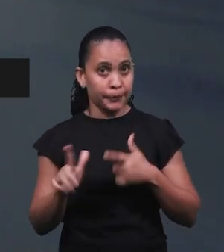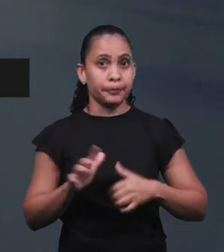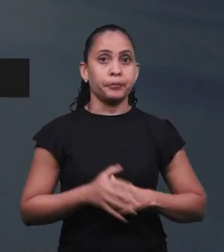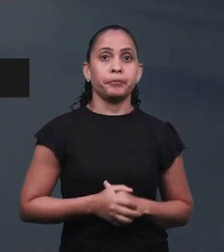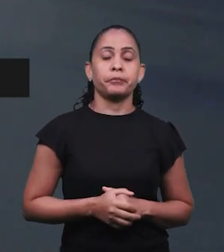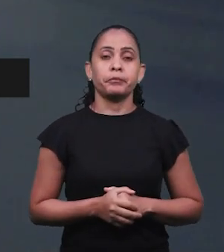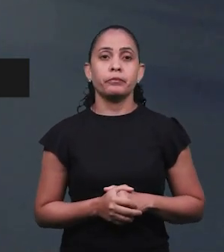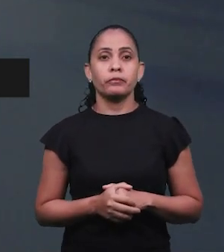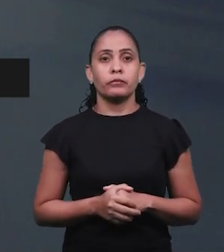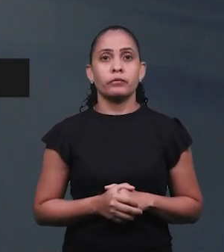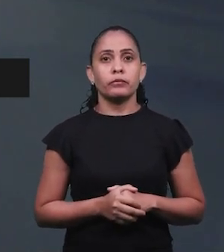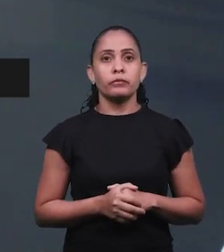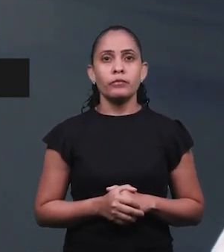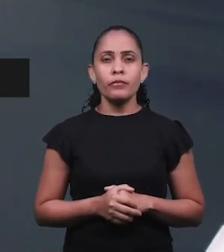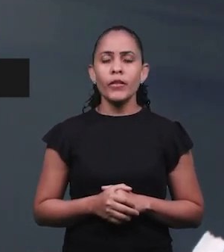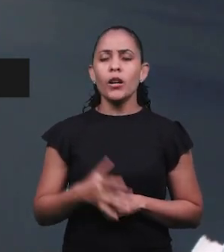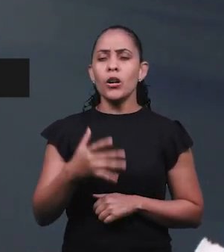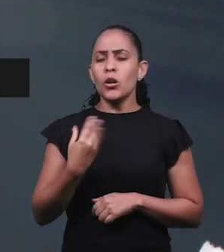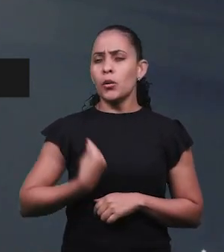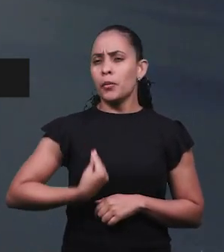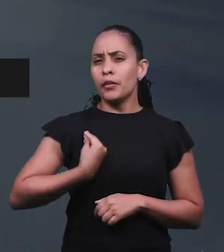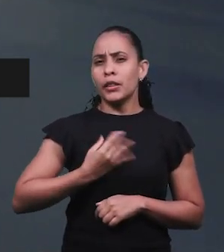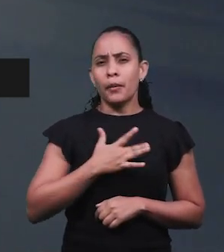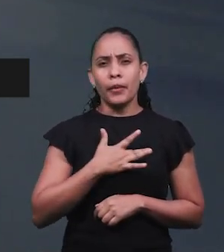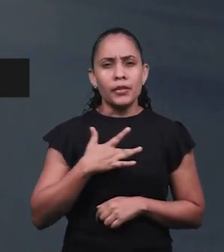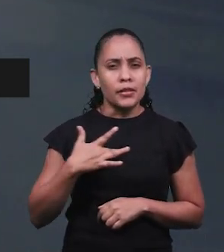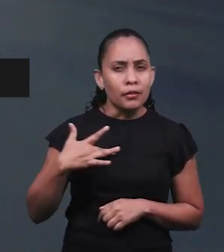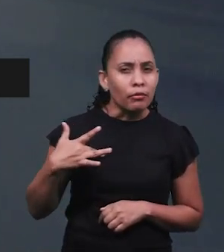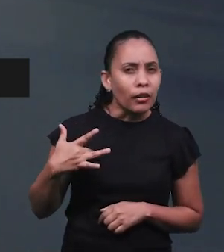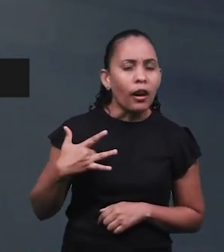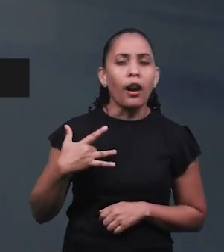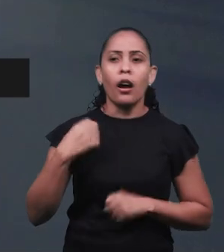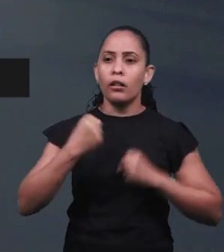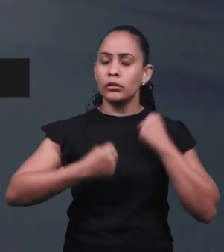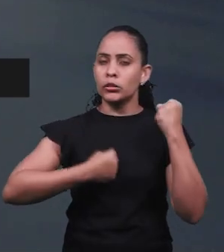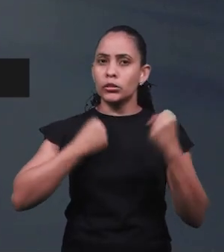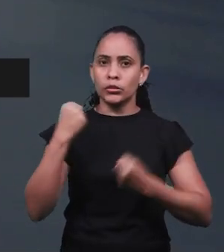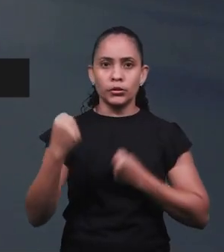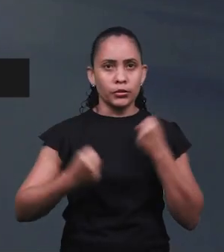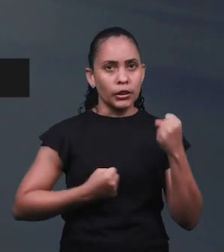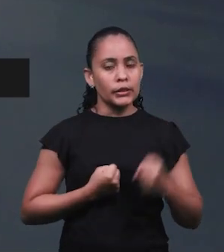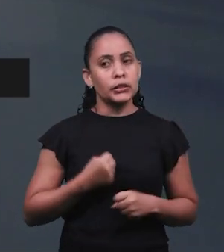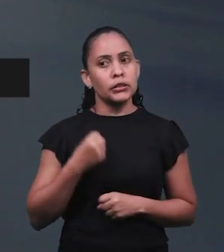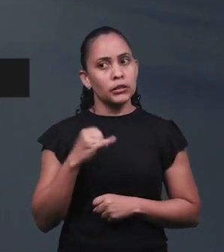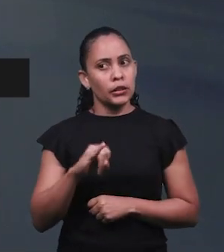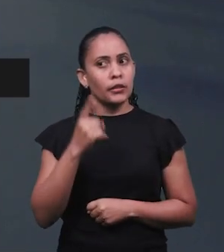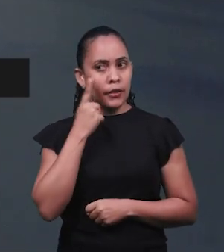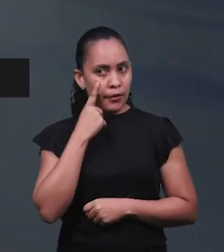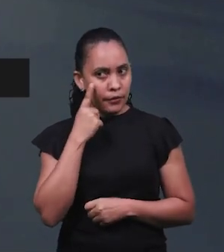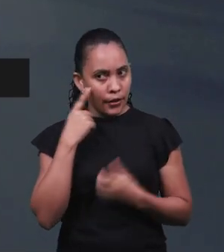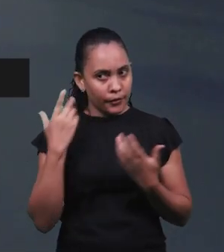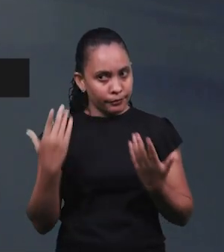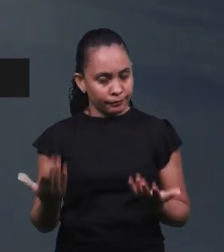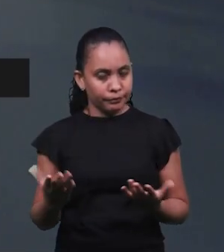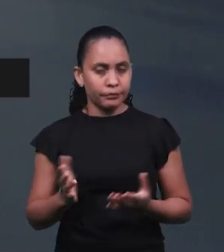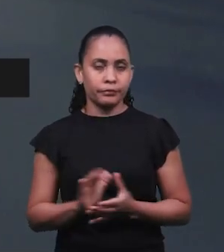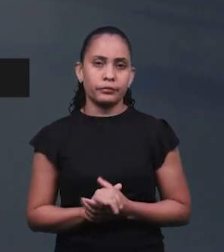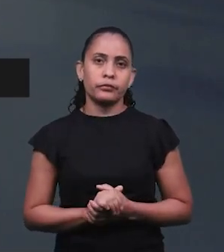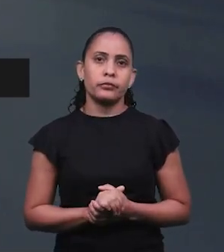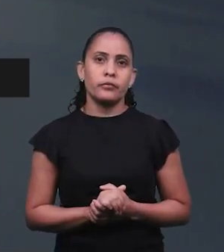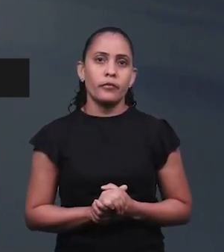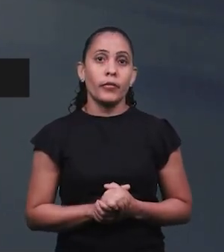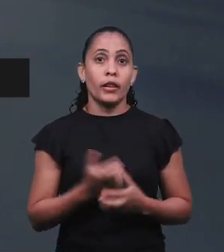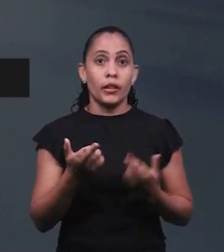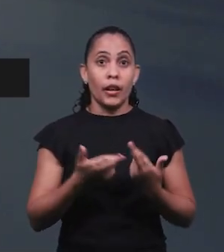eu disse, ter uma vida mais saudável, alimentação saudável, exercício físico. Então, o senhor vê que isso é muito